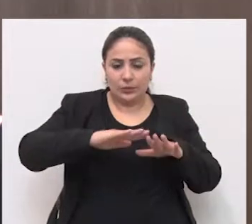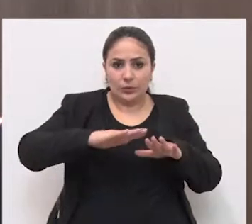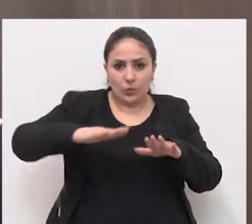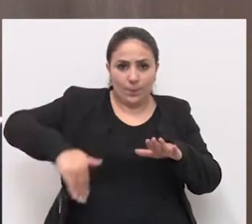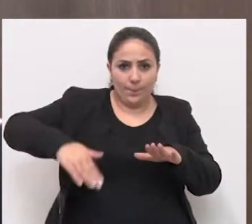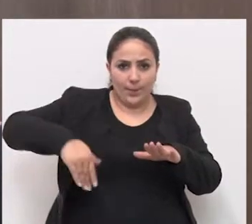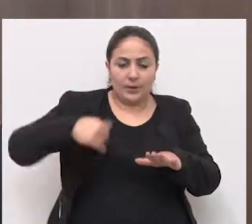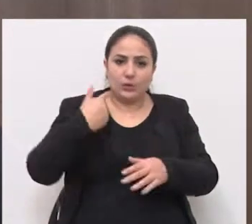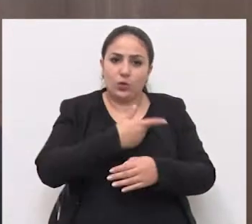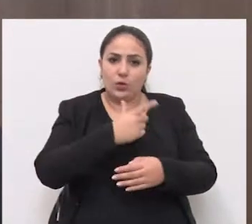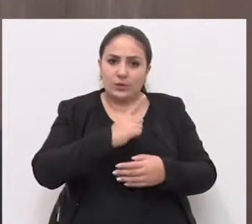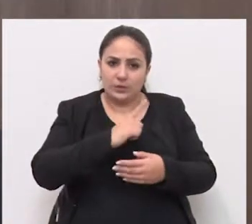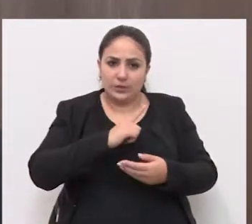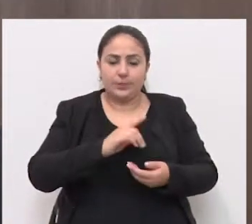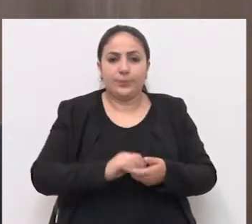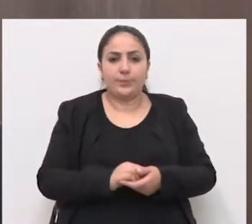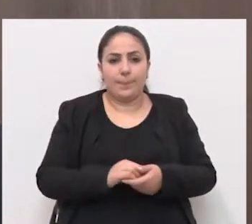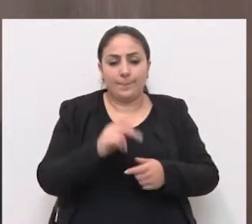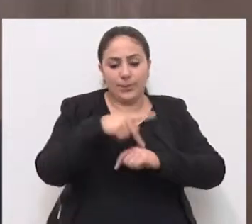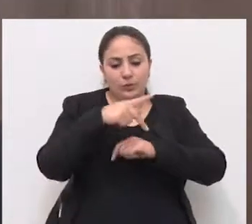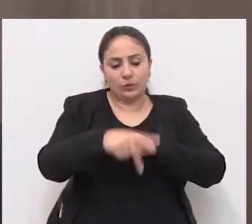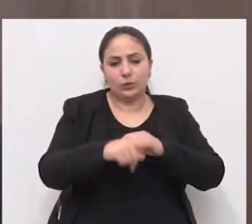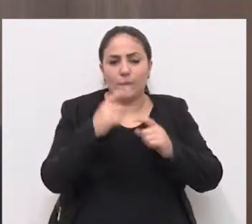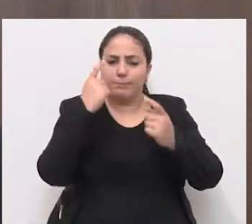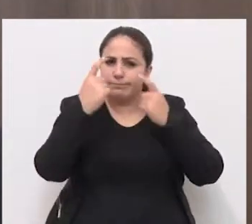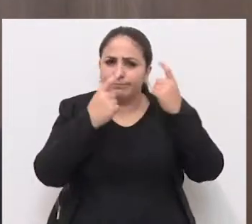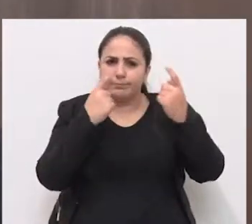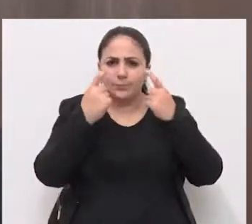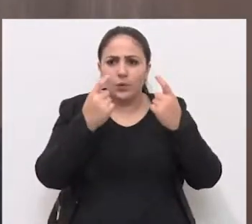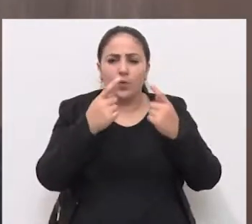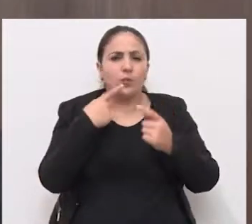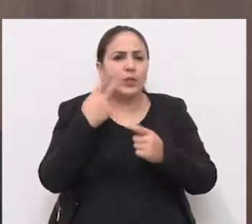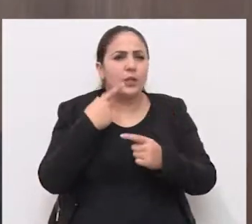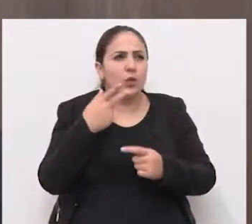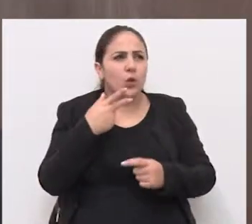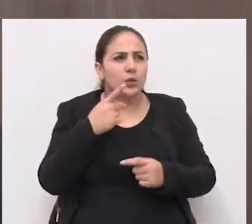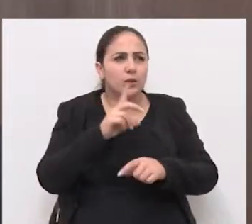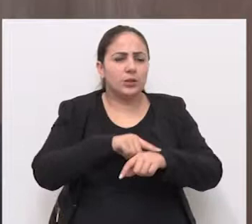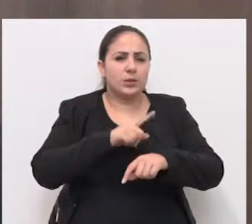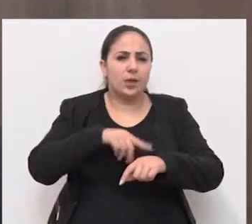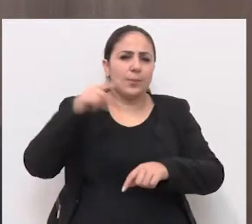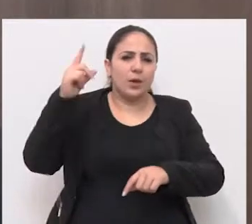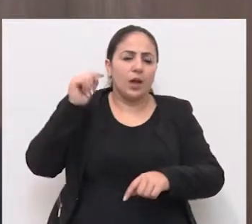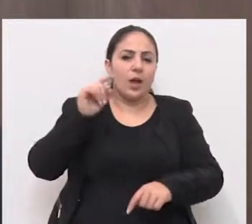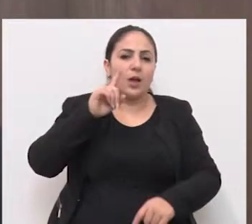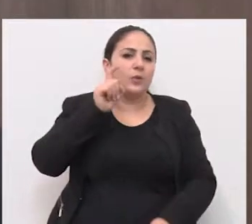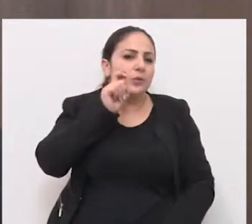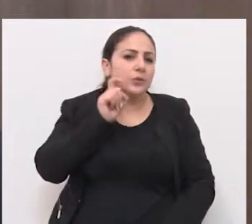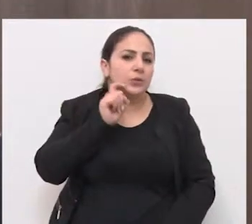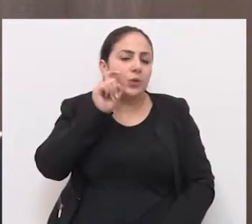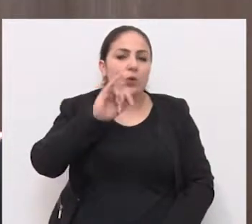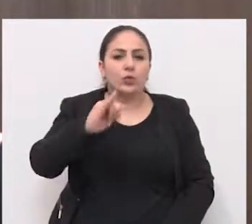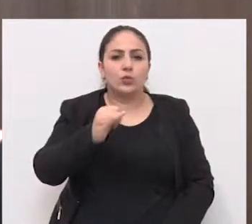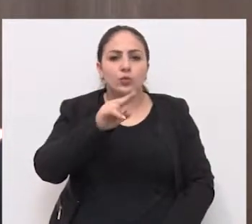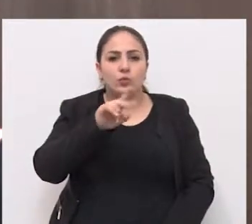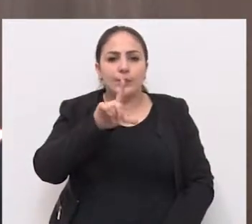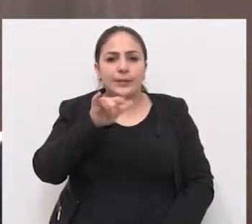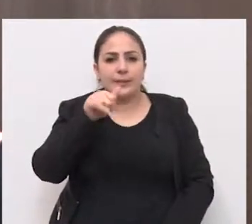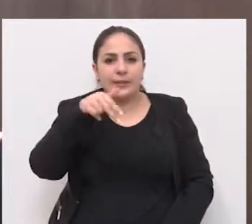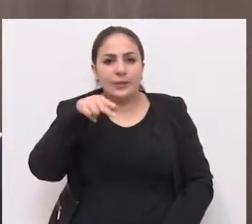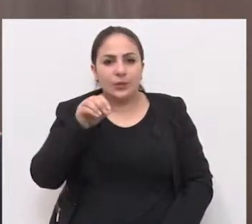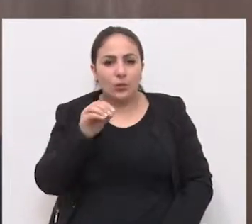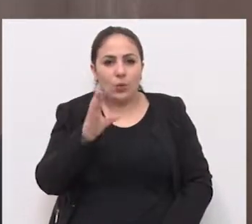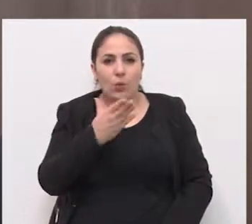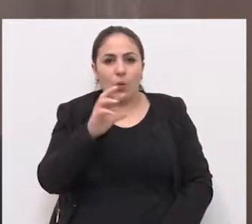nós temos. Então, Passo Fundo, preocupado com isto, ou então o vereador na época, Juliano Rose, então faz esse projeto de lei